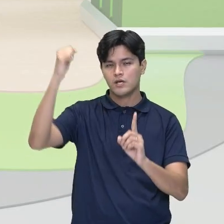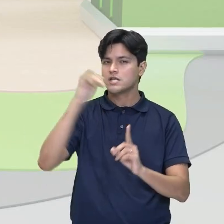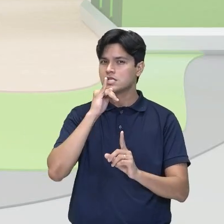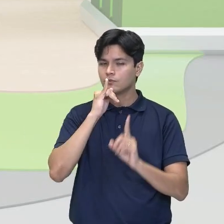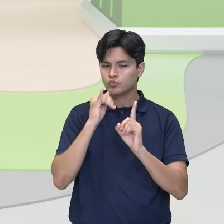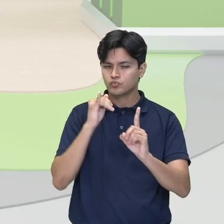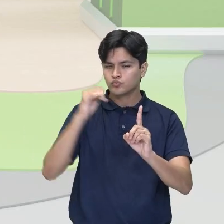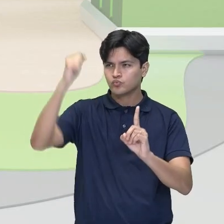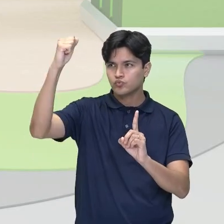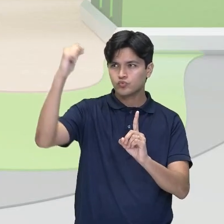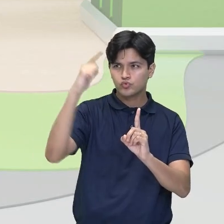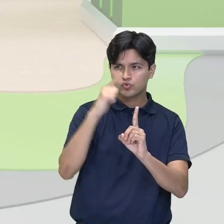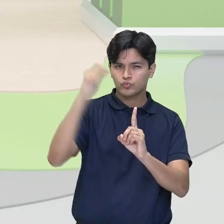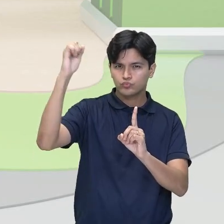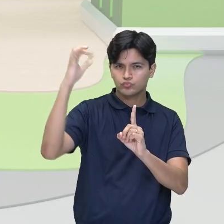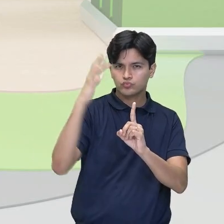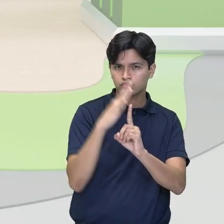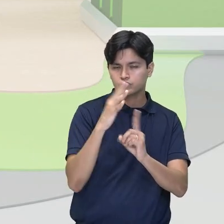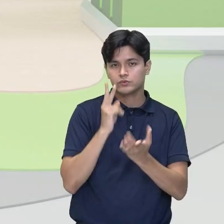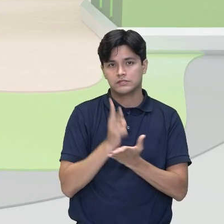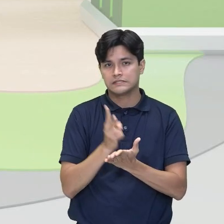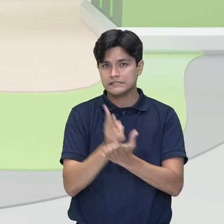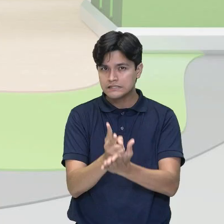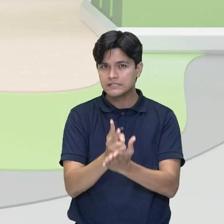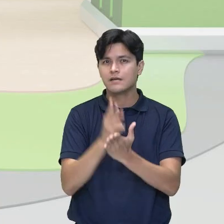tem ali uma